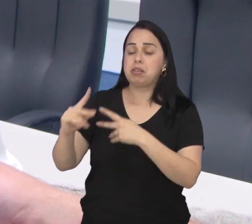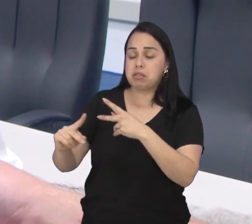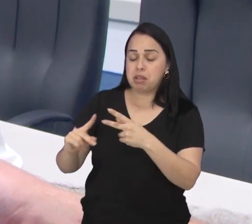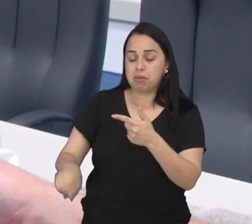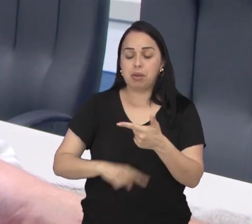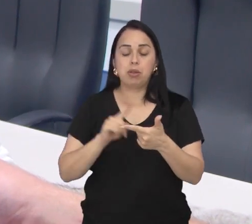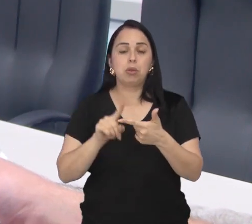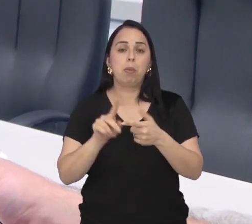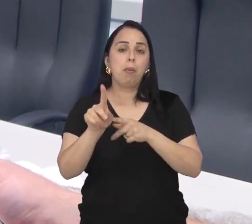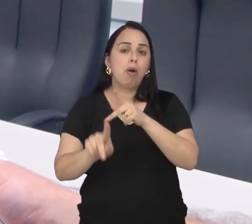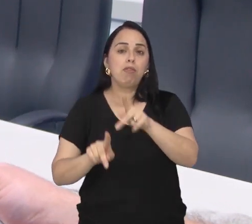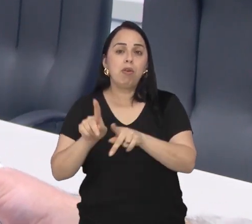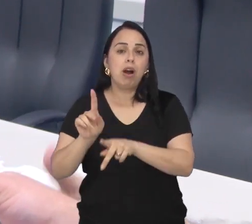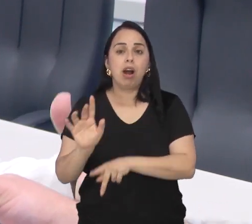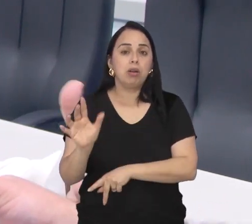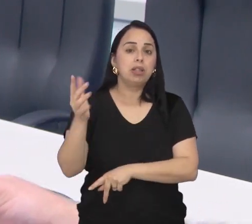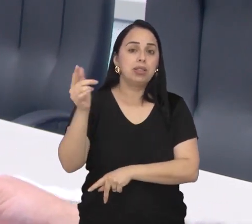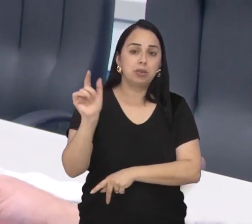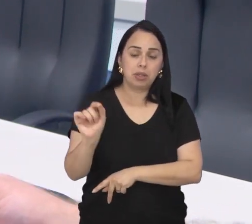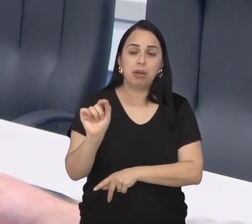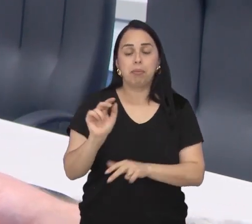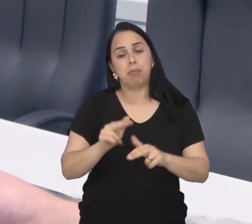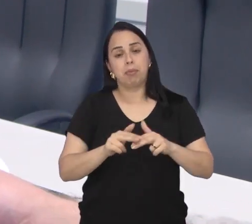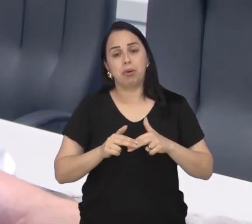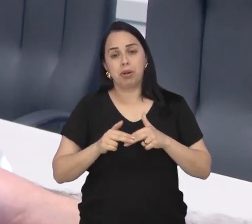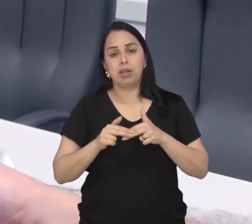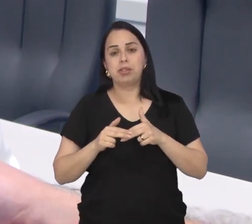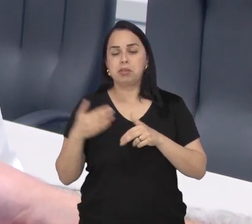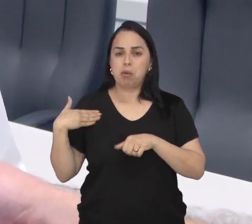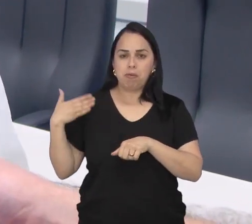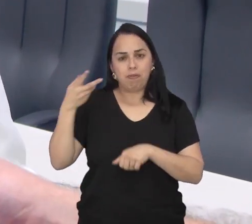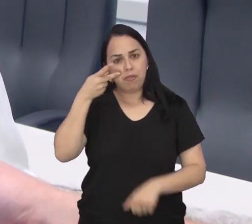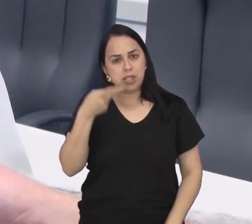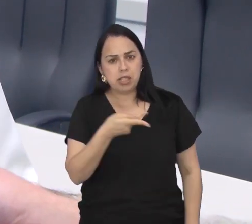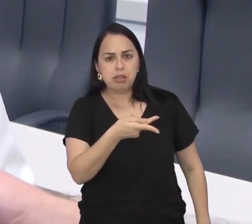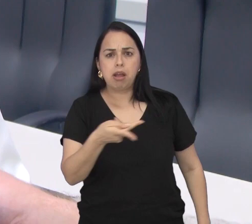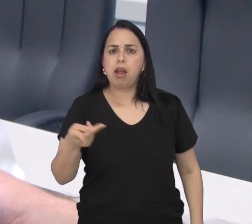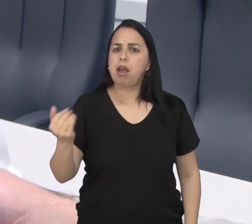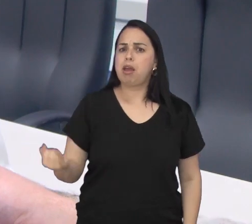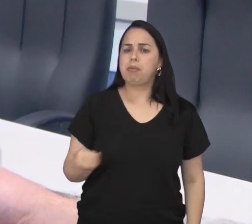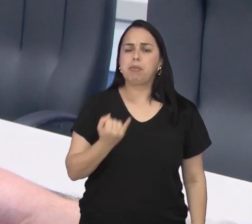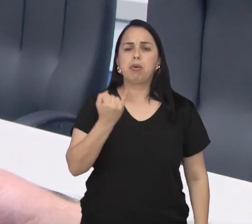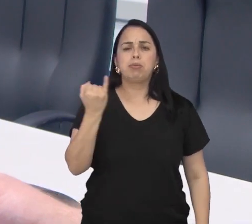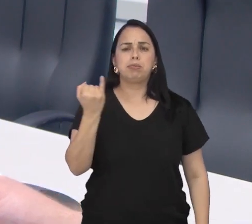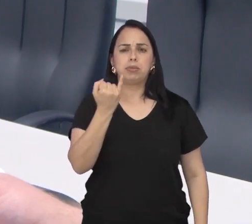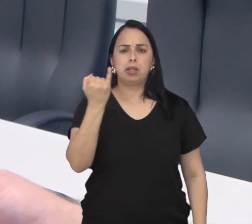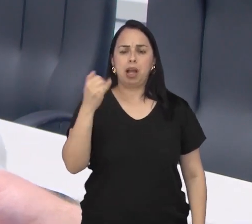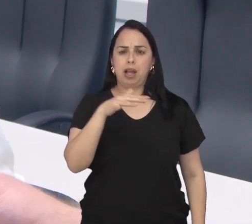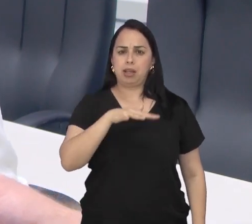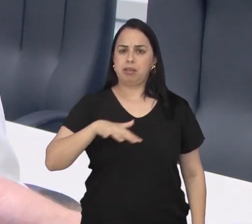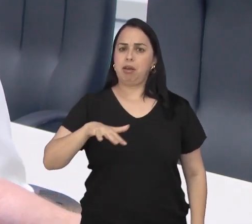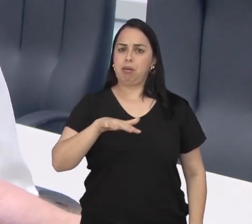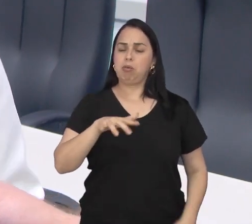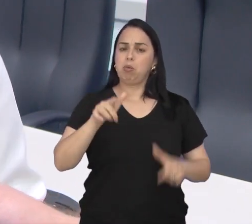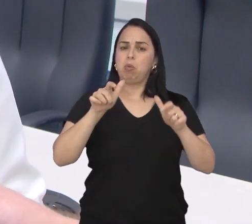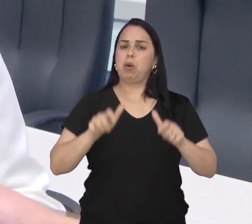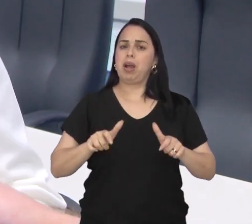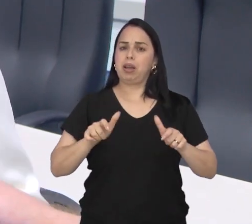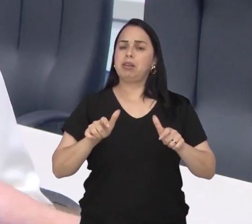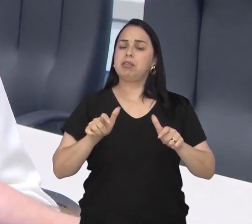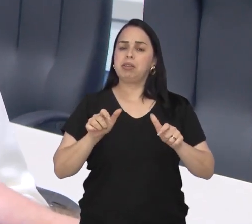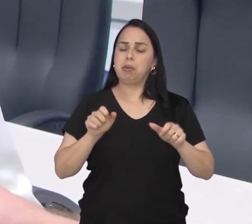realidade do município, a realidade da população do município. Então é muito importante estar nesse espaço, que é um